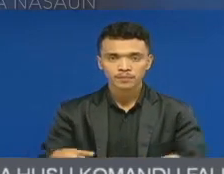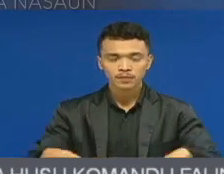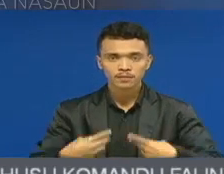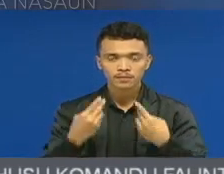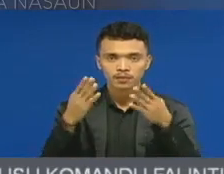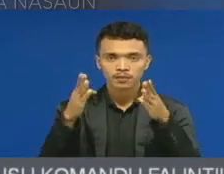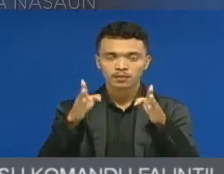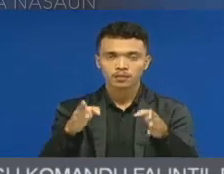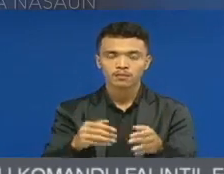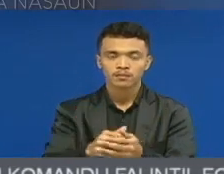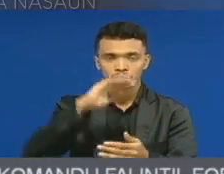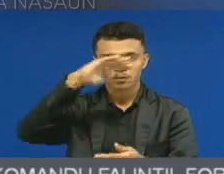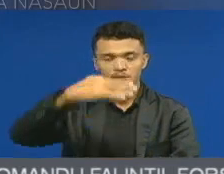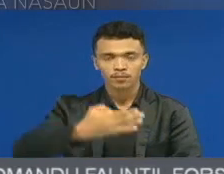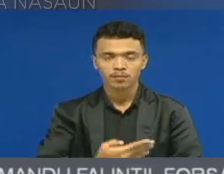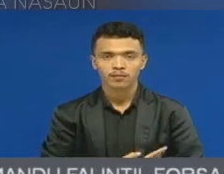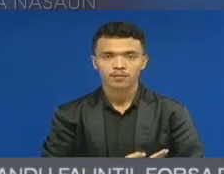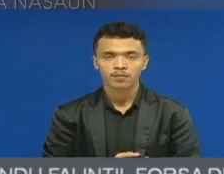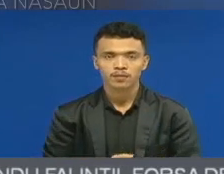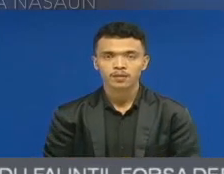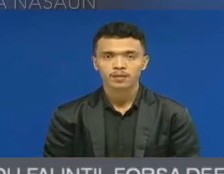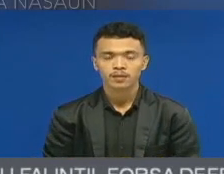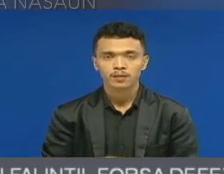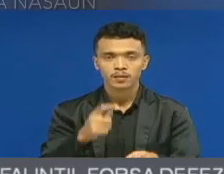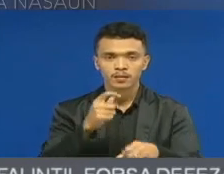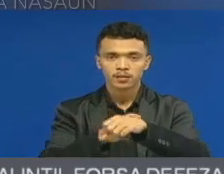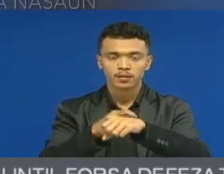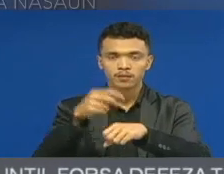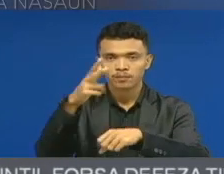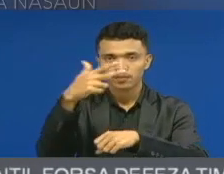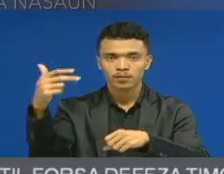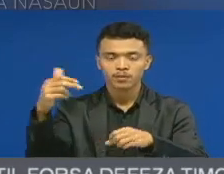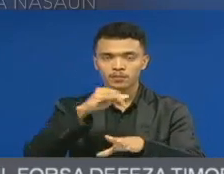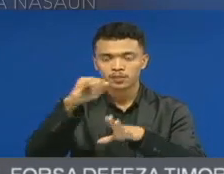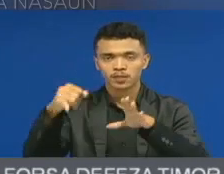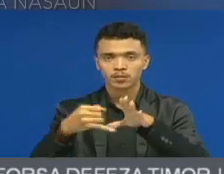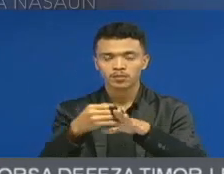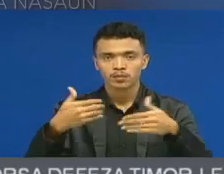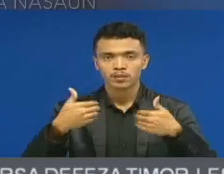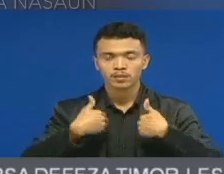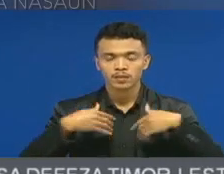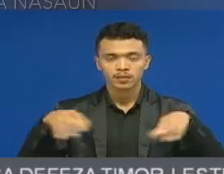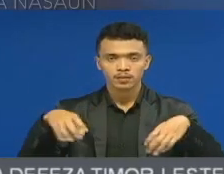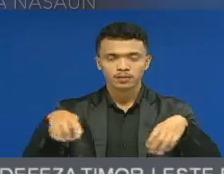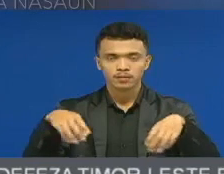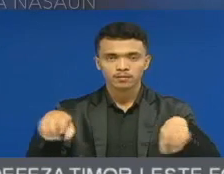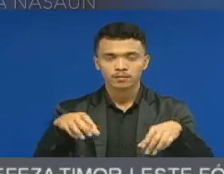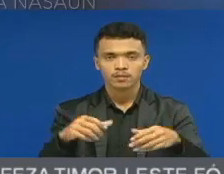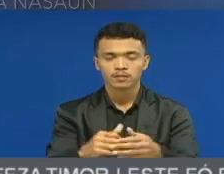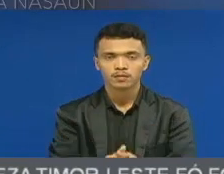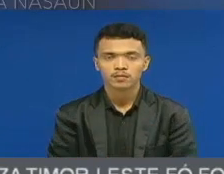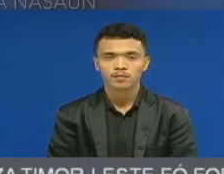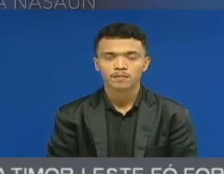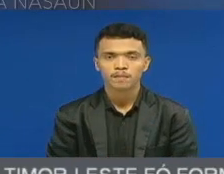e desde a ocupação indonésia mas envolve né a serviço clandestina e o